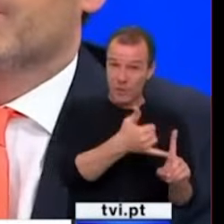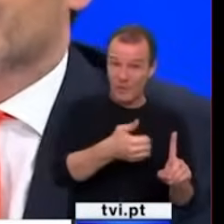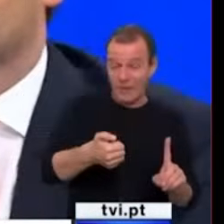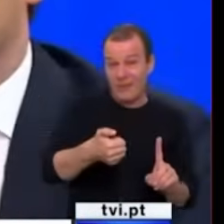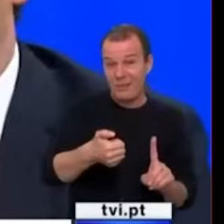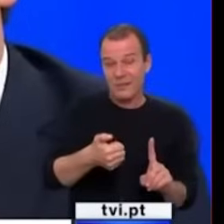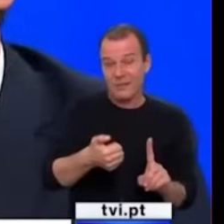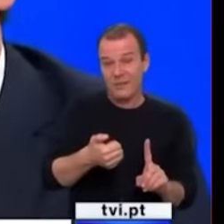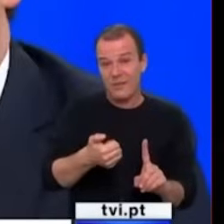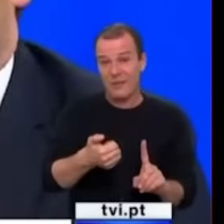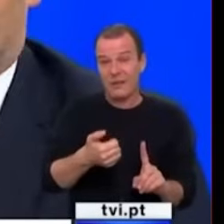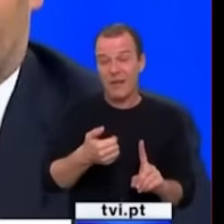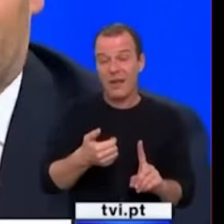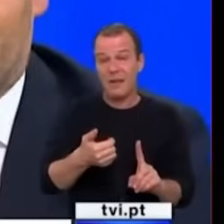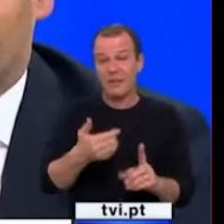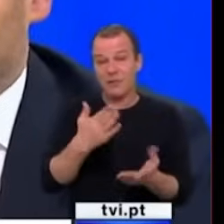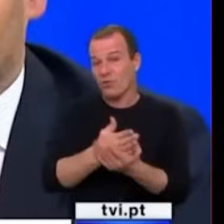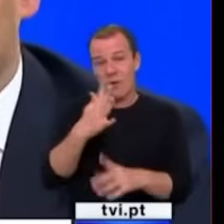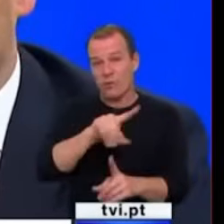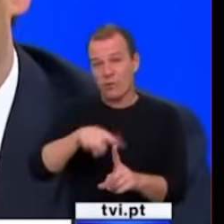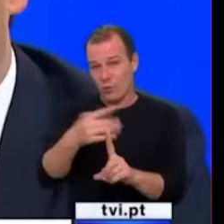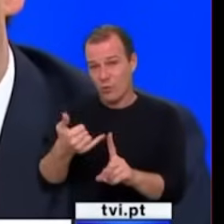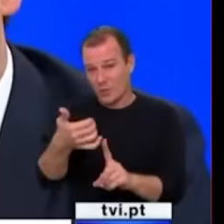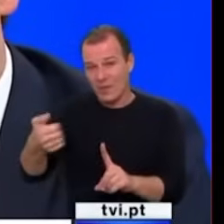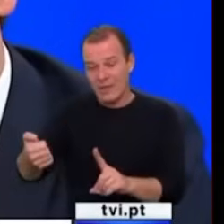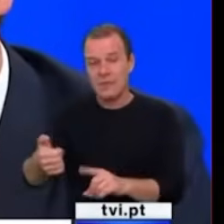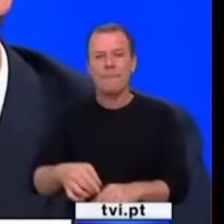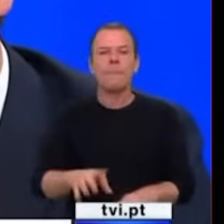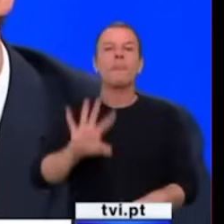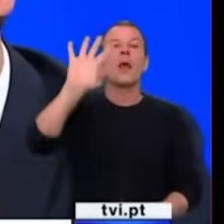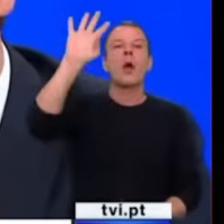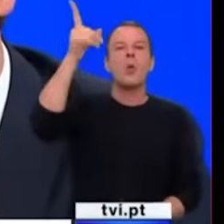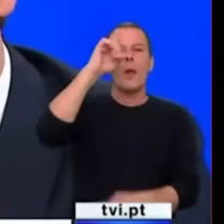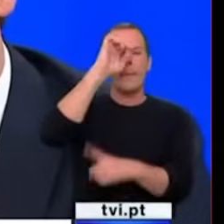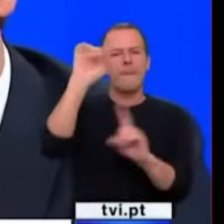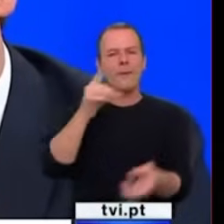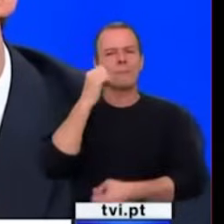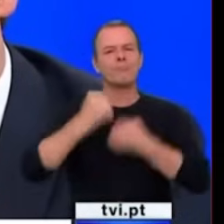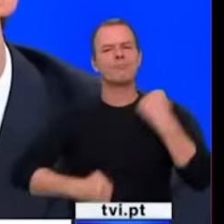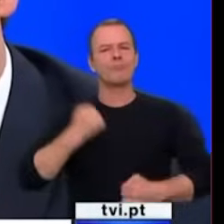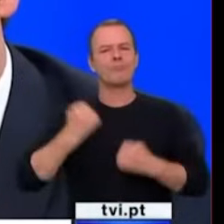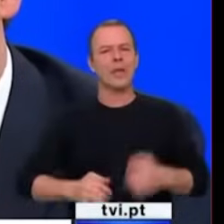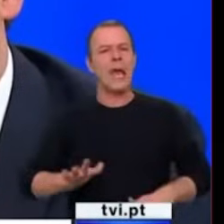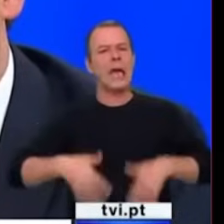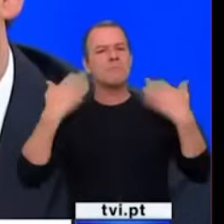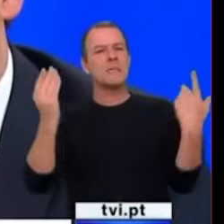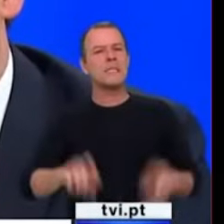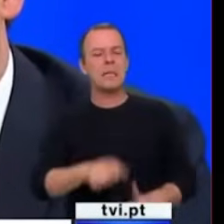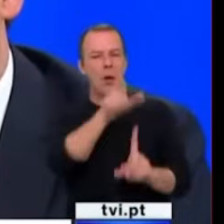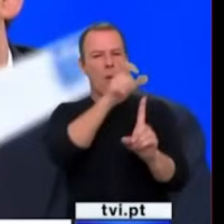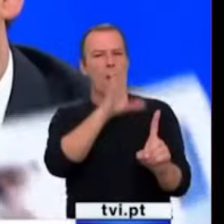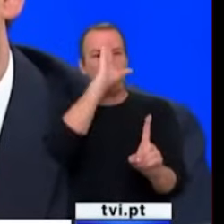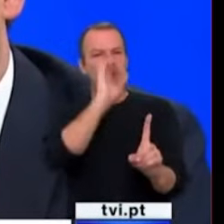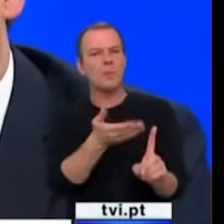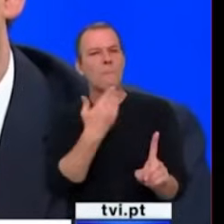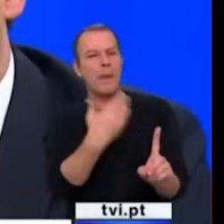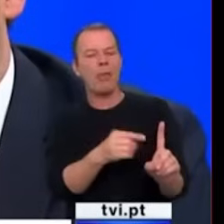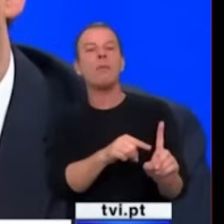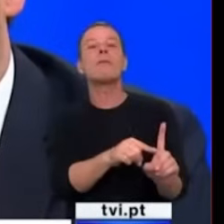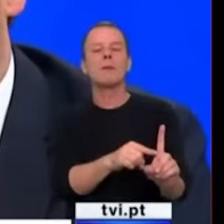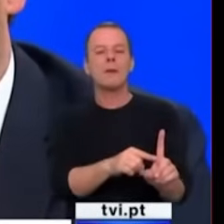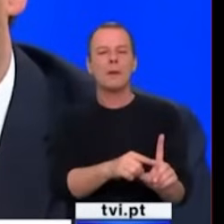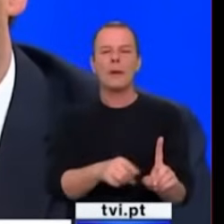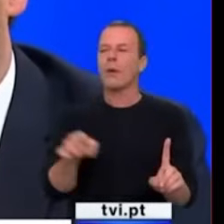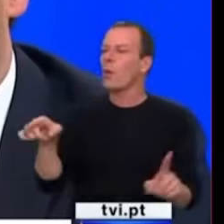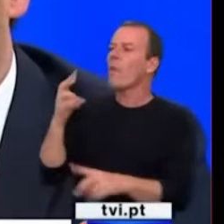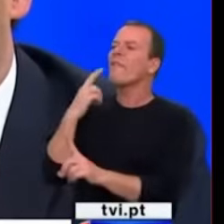2015 depois no protesto no protesto dos professores que pediram admissão do ministro n Crato em janeiro de 2013 onde é que estava